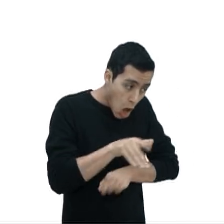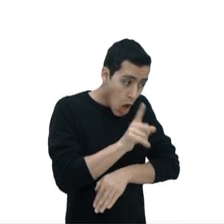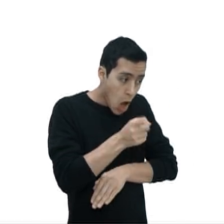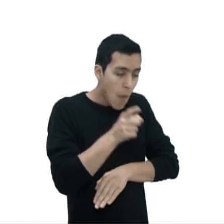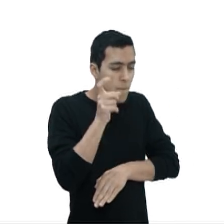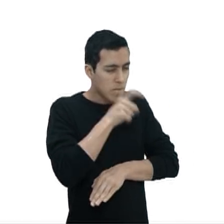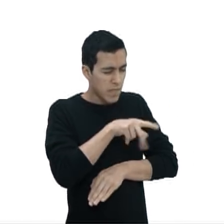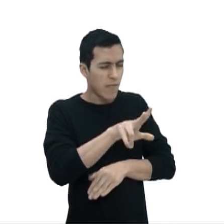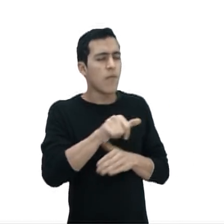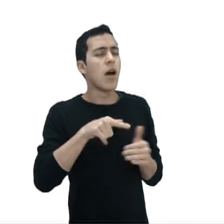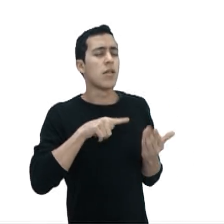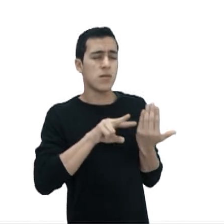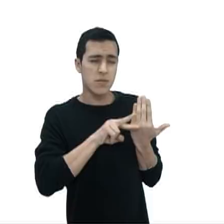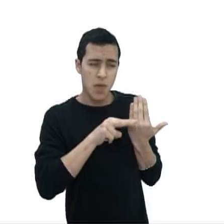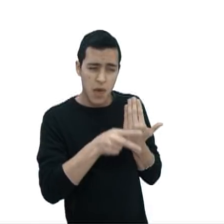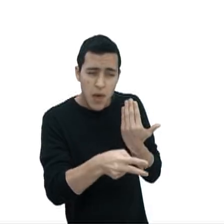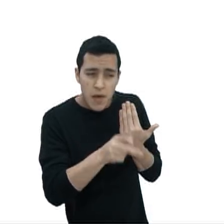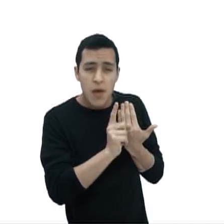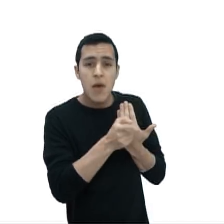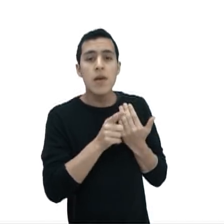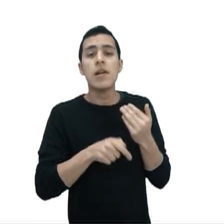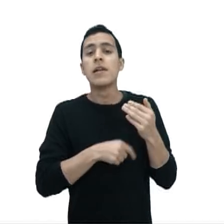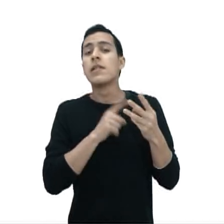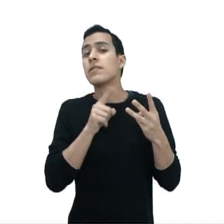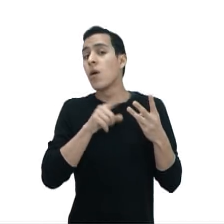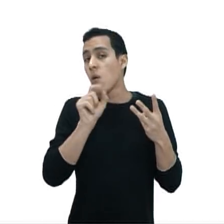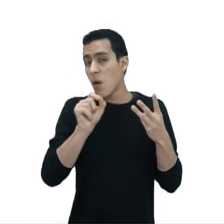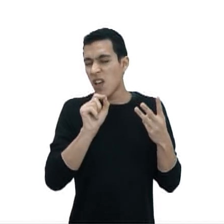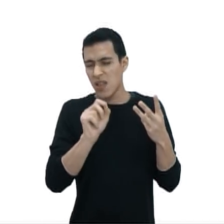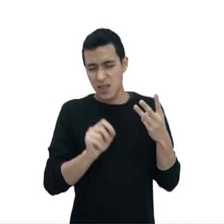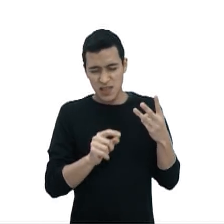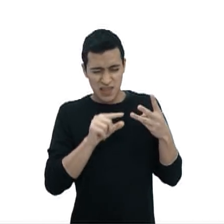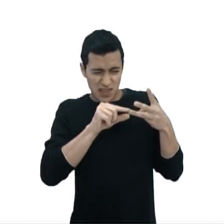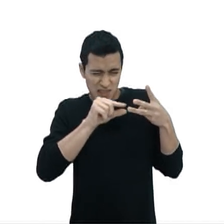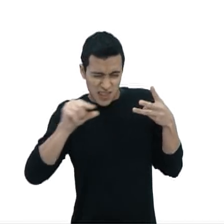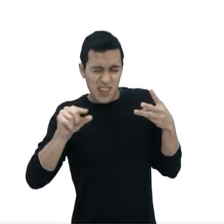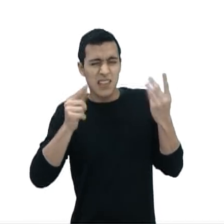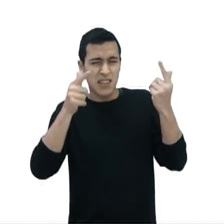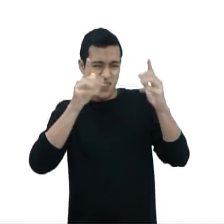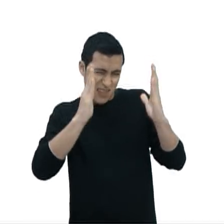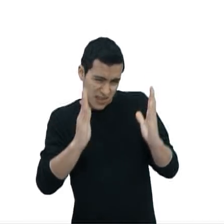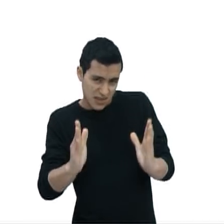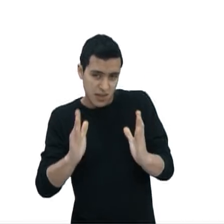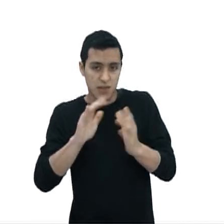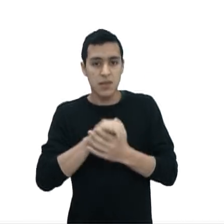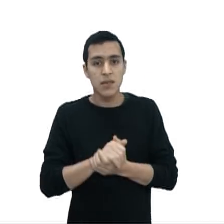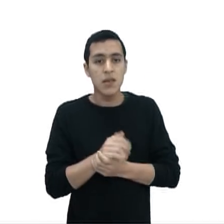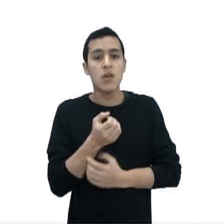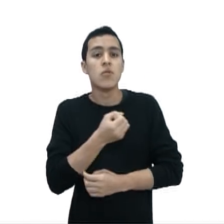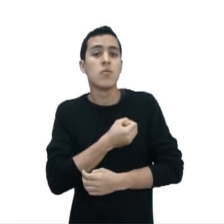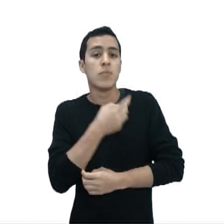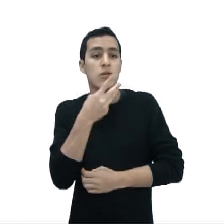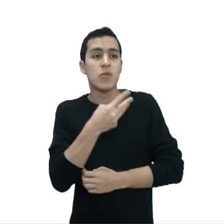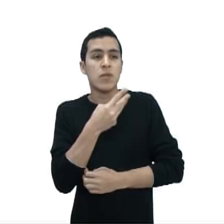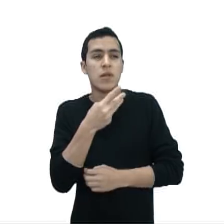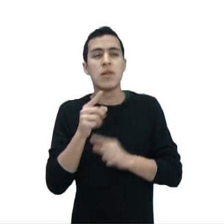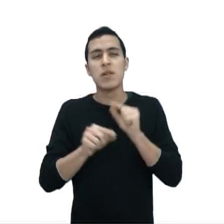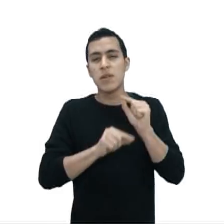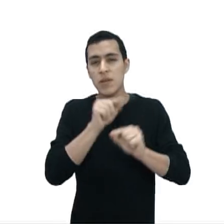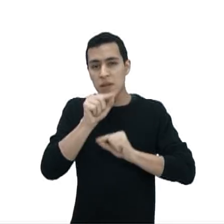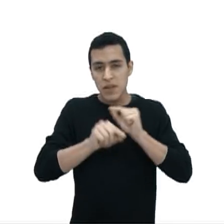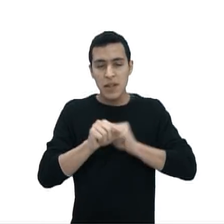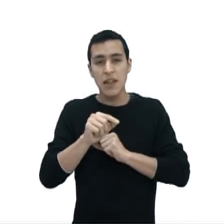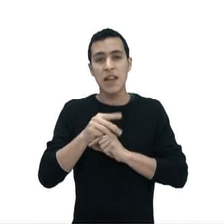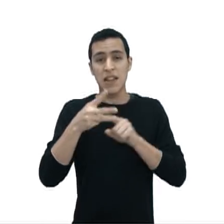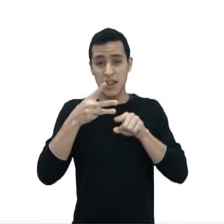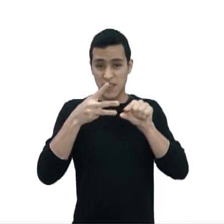de mentir. Né? Na sequência, a terceira cena, o que é? O número 3 está marcado na